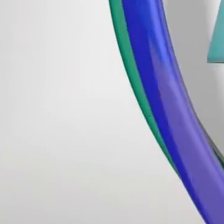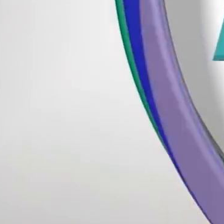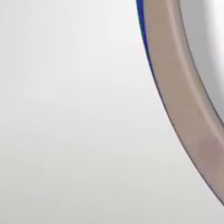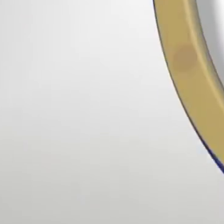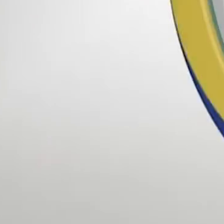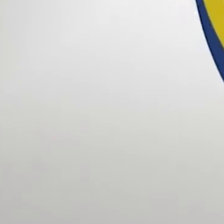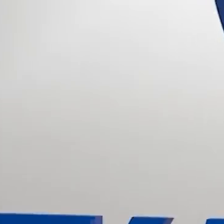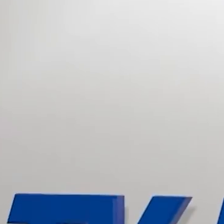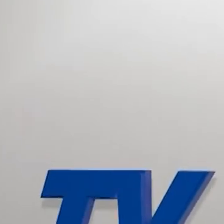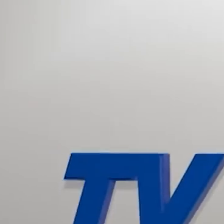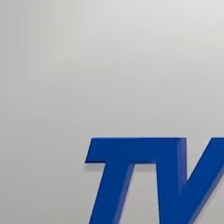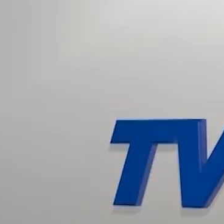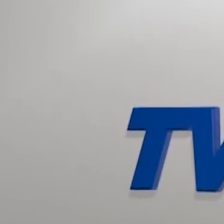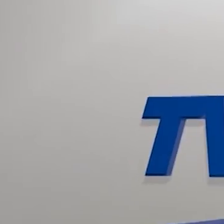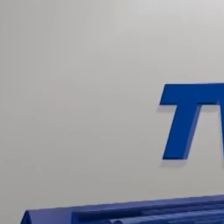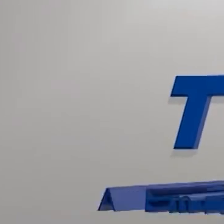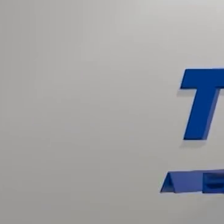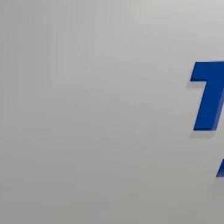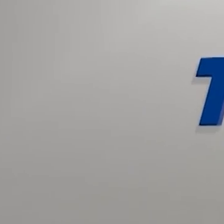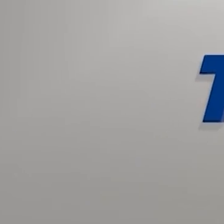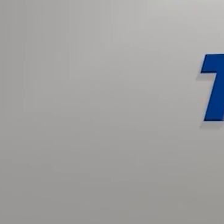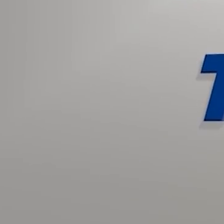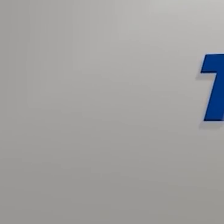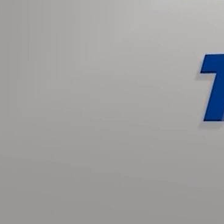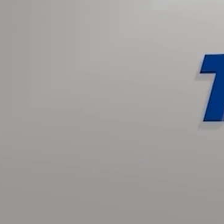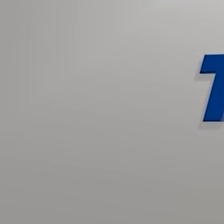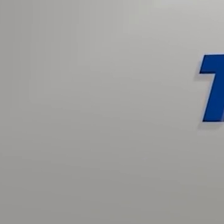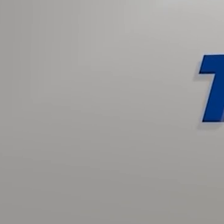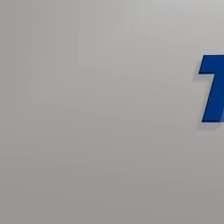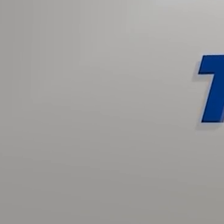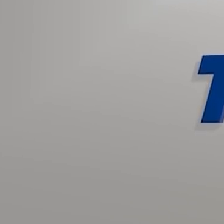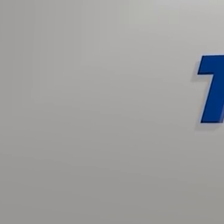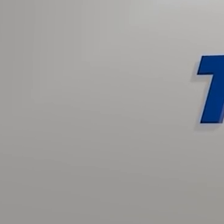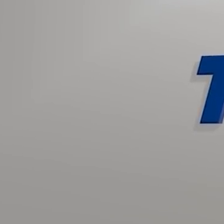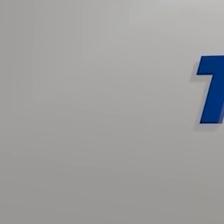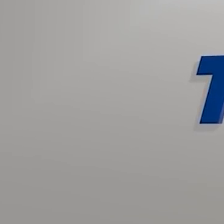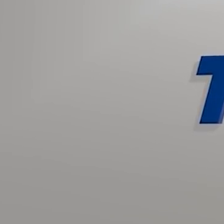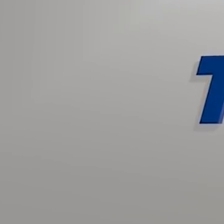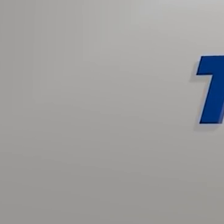TV Fortaleza, a emissora da Casa do Povo.